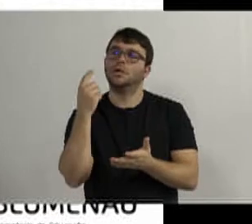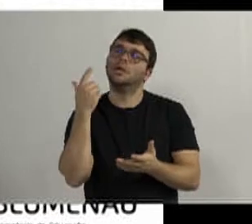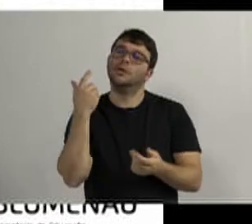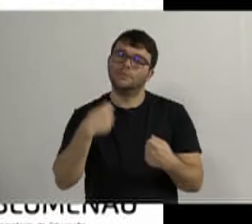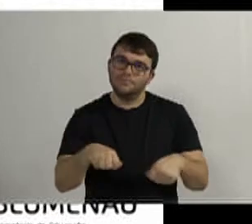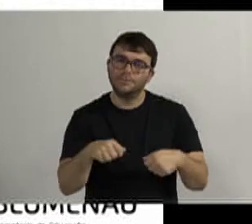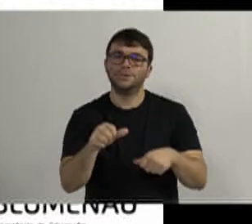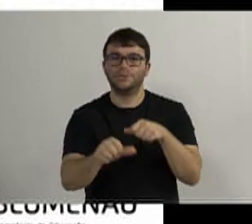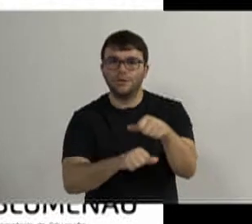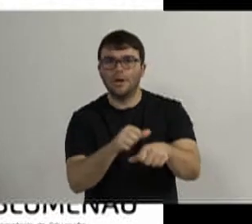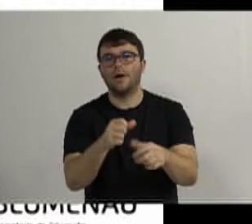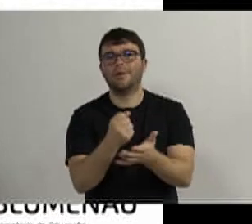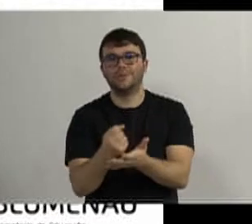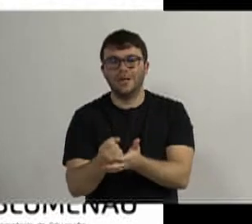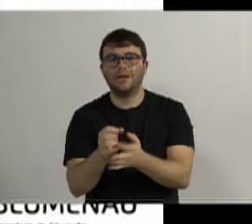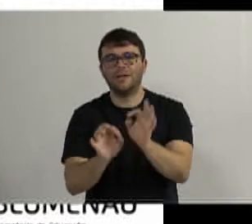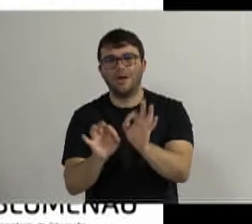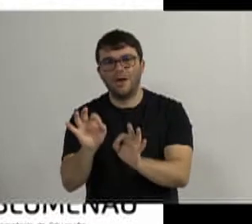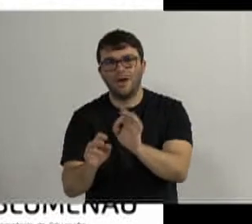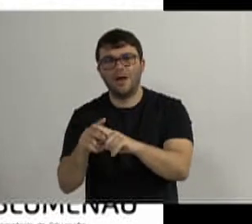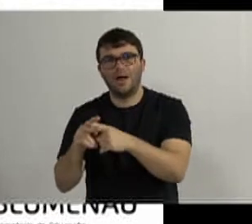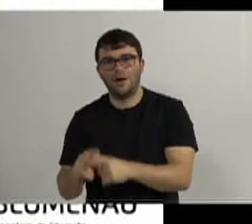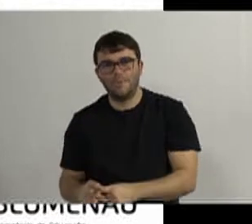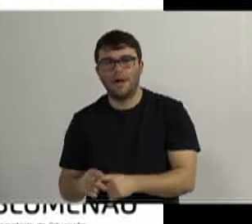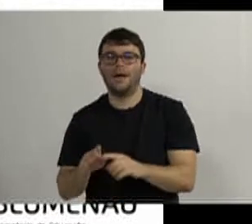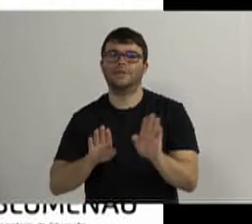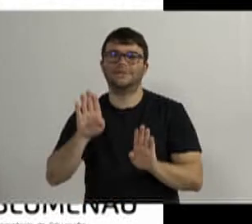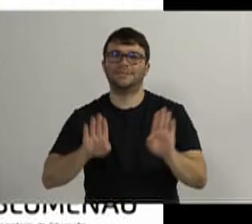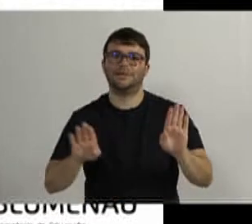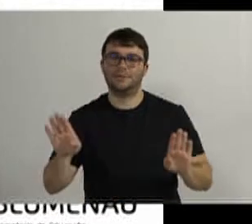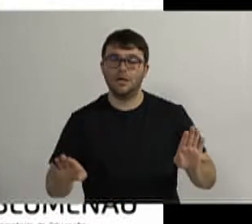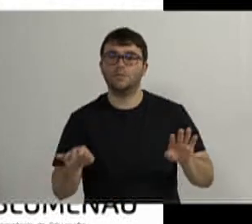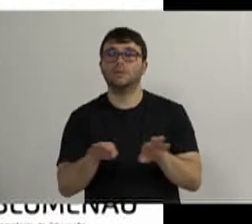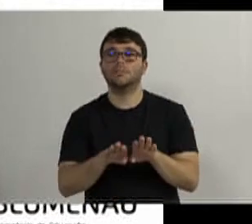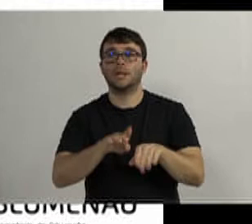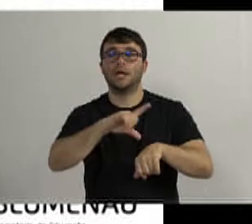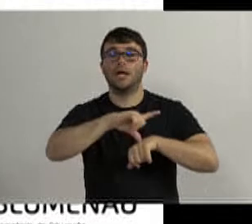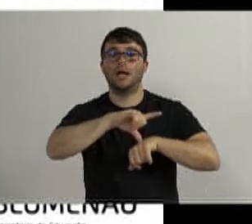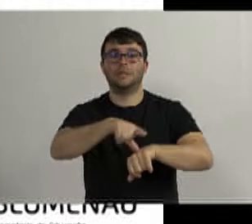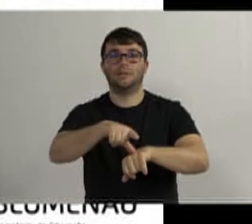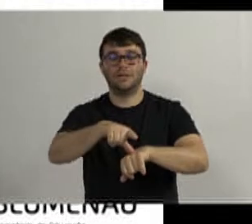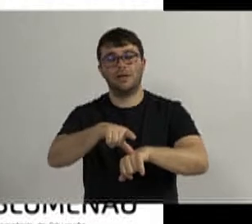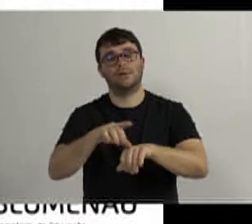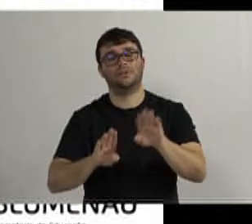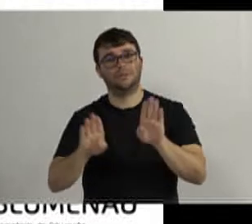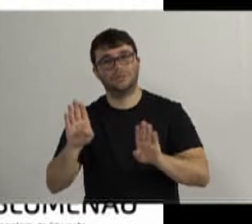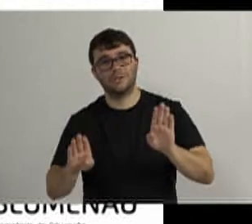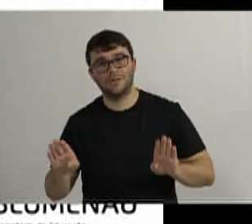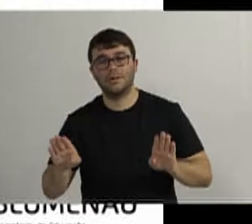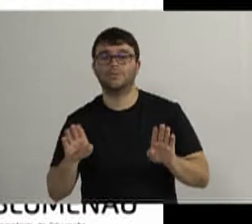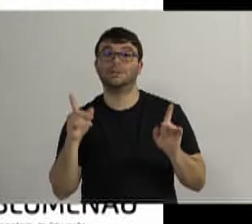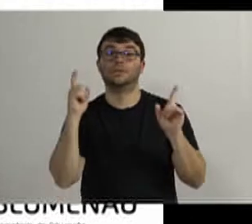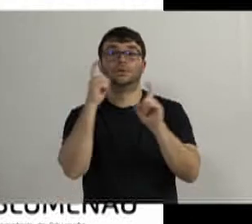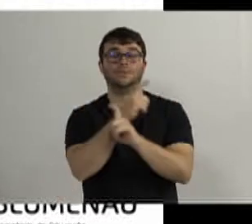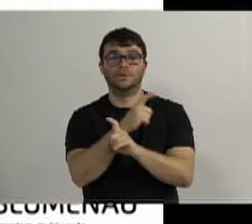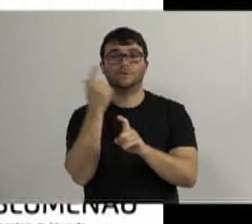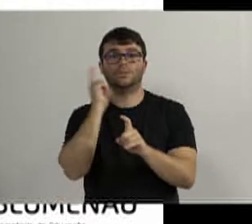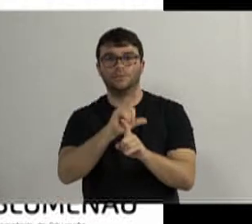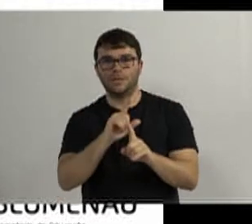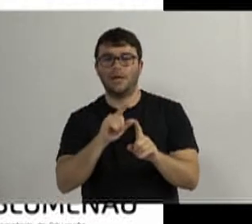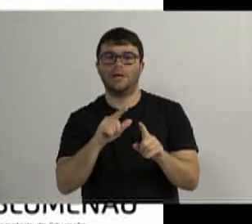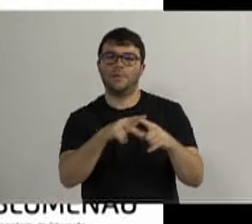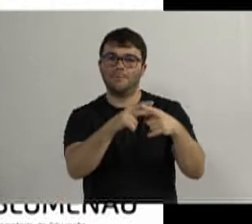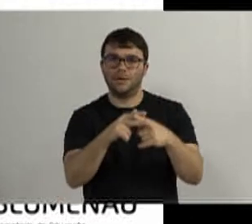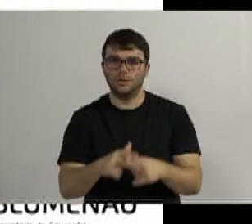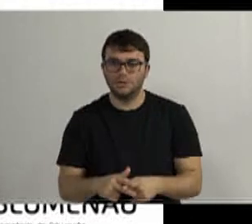os termos de referência organizar os novos acertamos e também atraso na conclusão de licitações dificultando a realização de serviço de manutenção